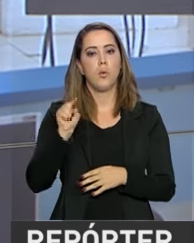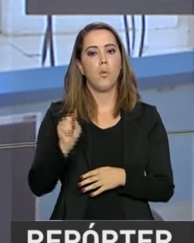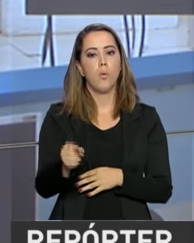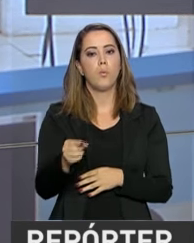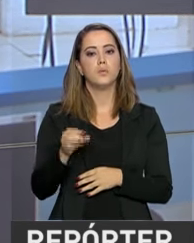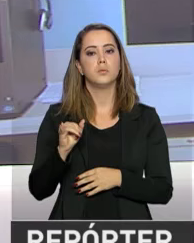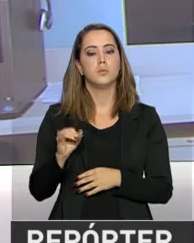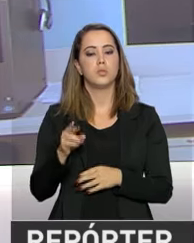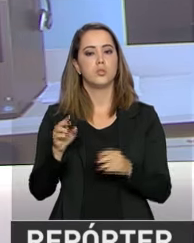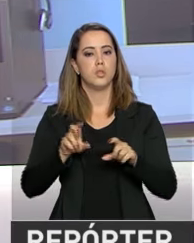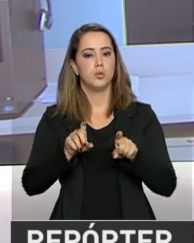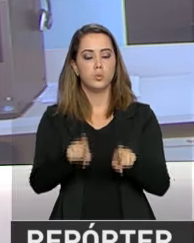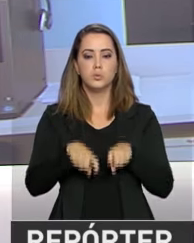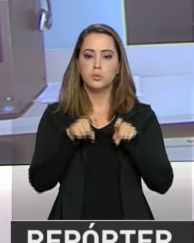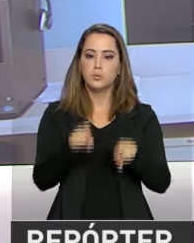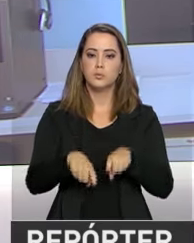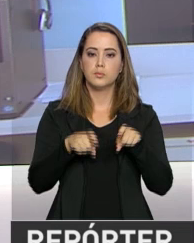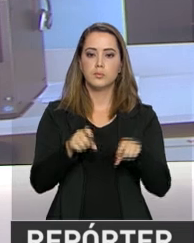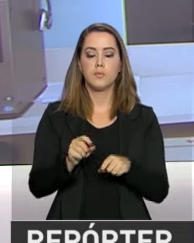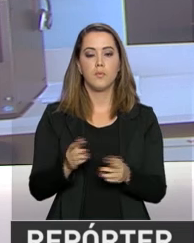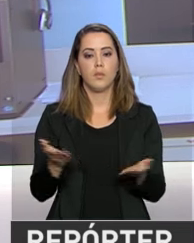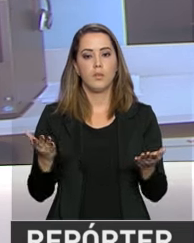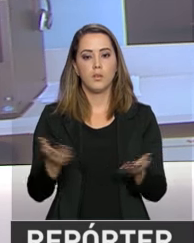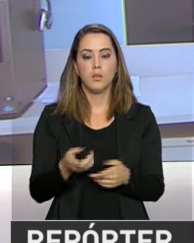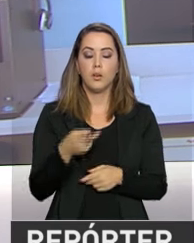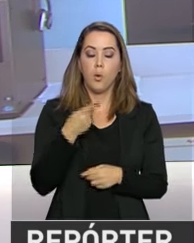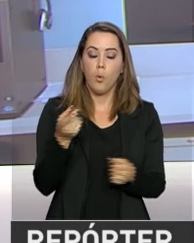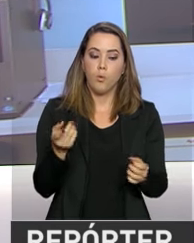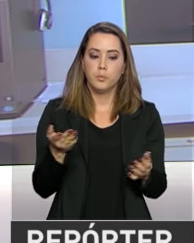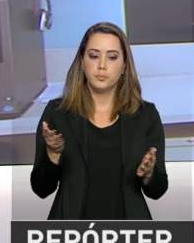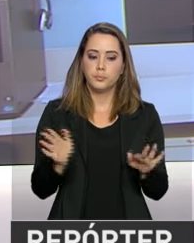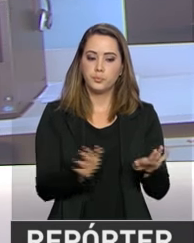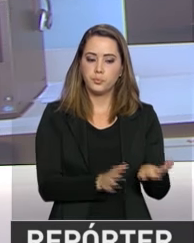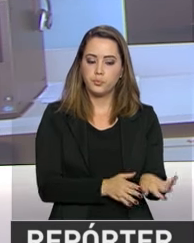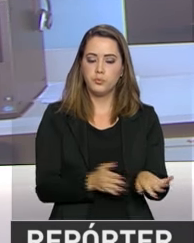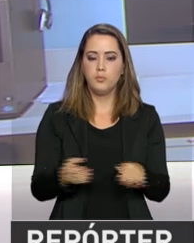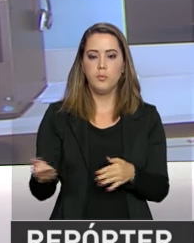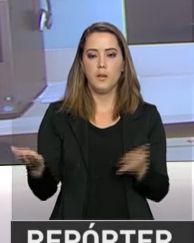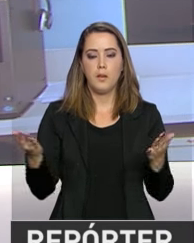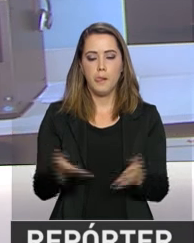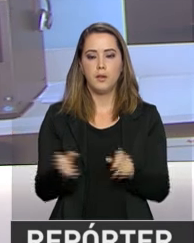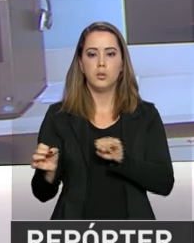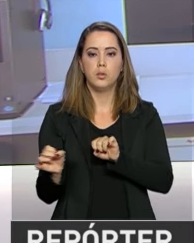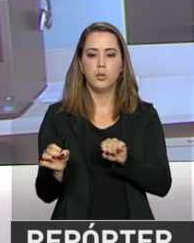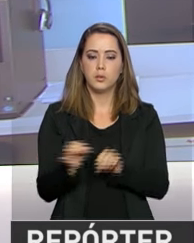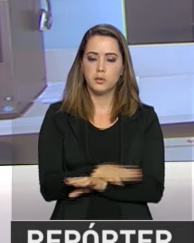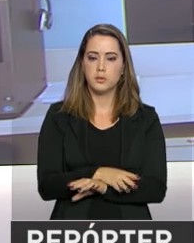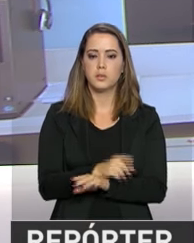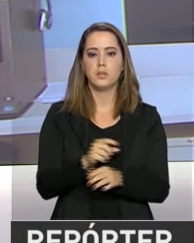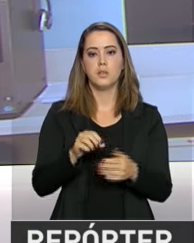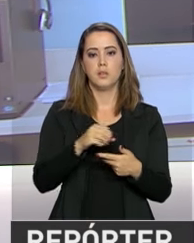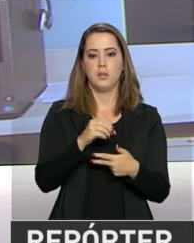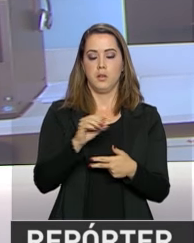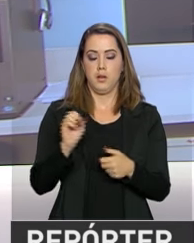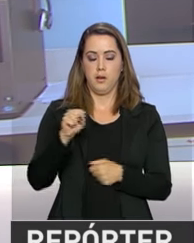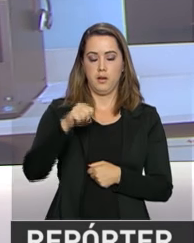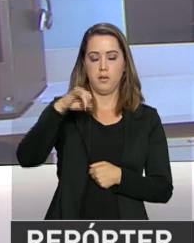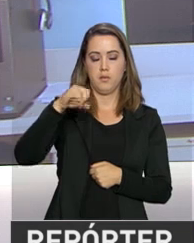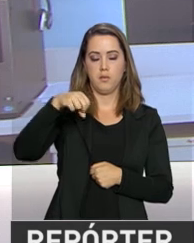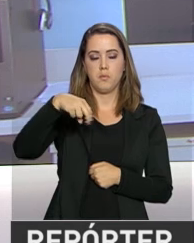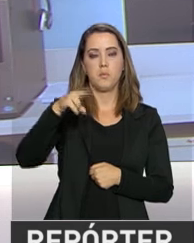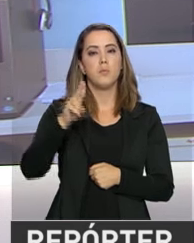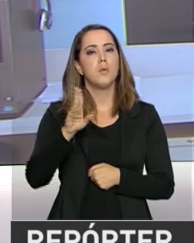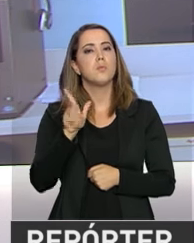áreas rurais. E por falar em educação, termina hoje o prazo de inscrição no sistema de seleção unificada. Até agora, o